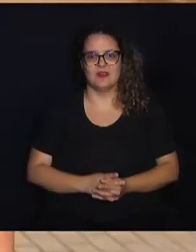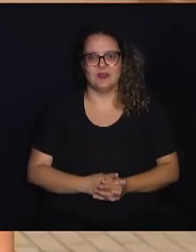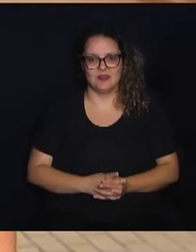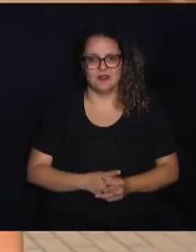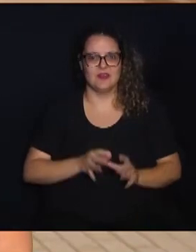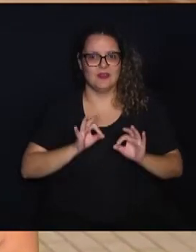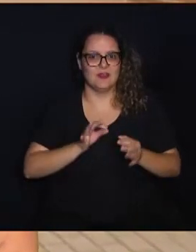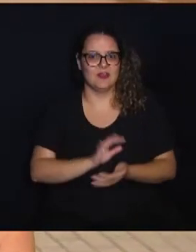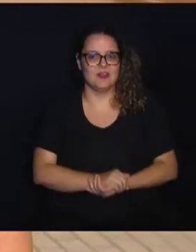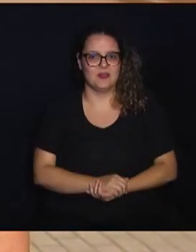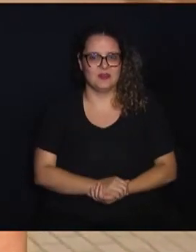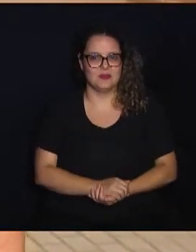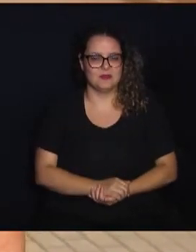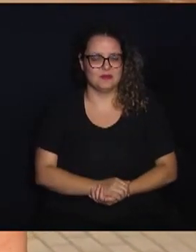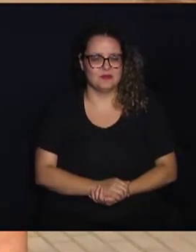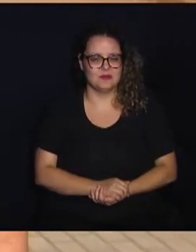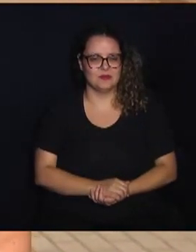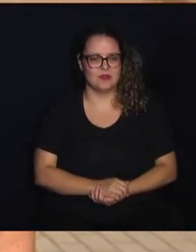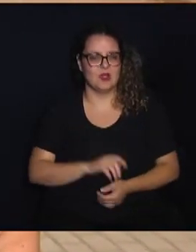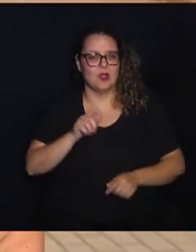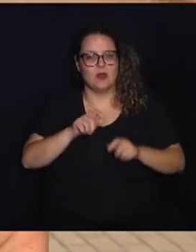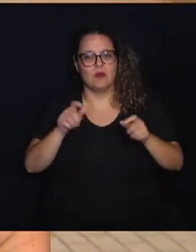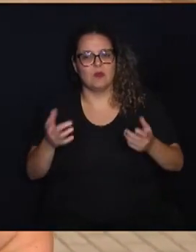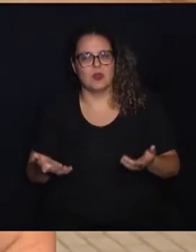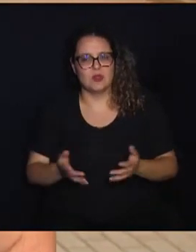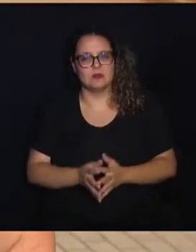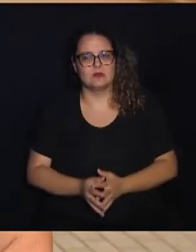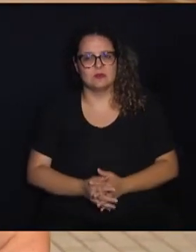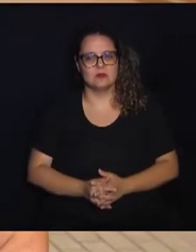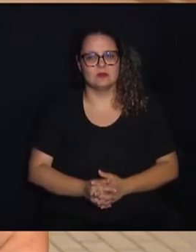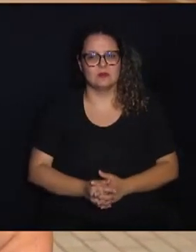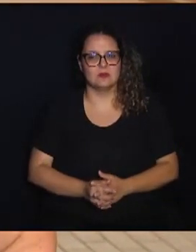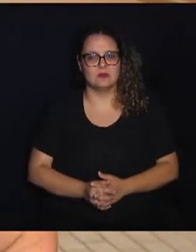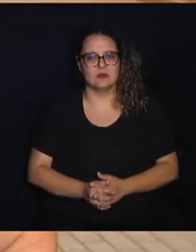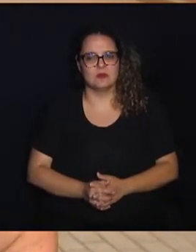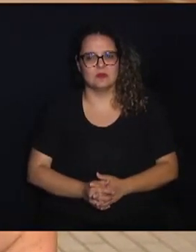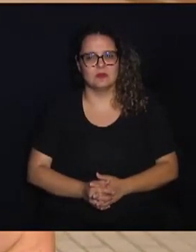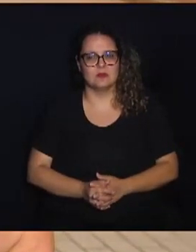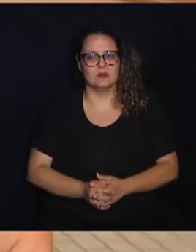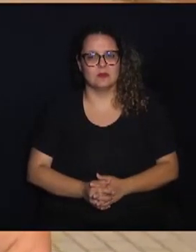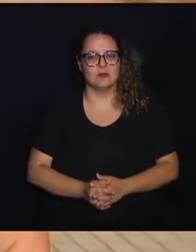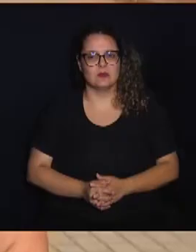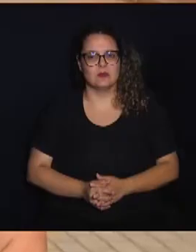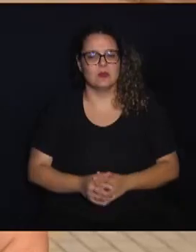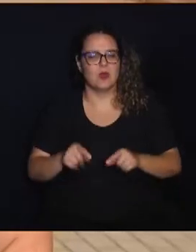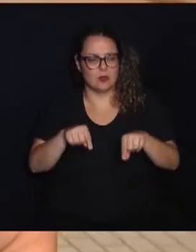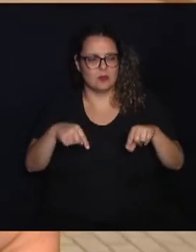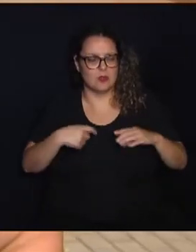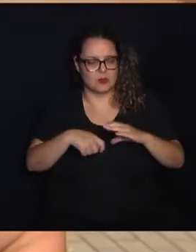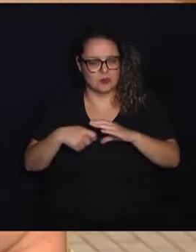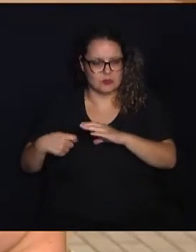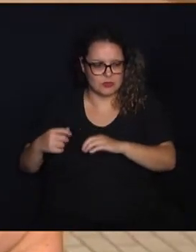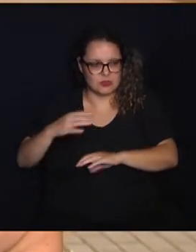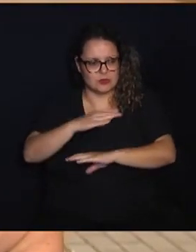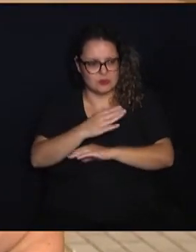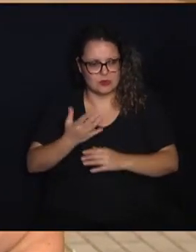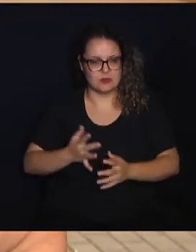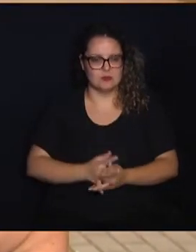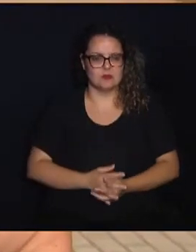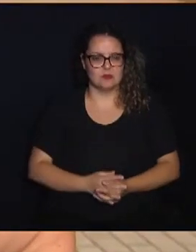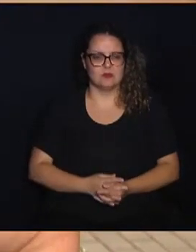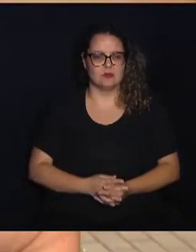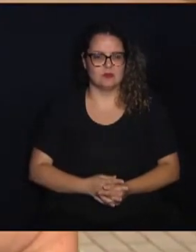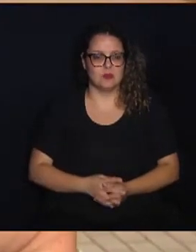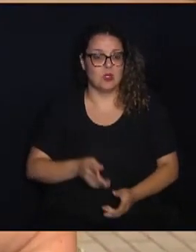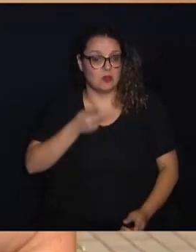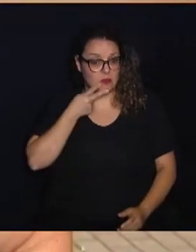Tá certo. E o pessoal aqui, a gente estamos com um pessoal no Estúdio Câmara falando da